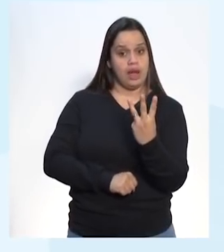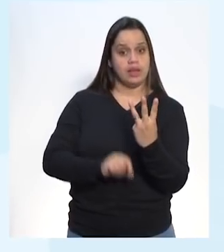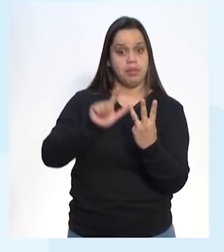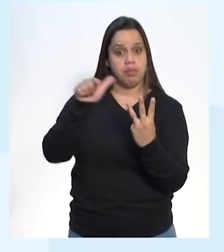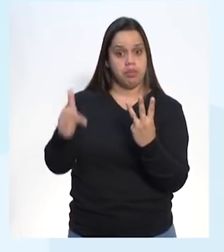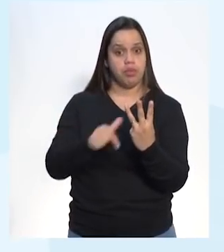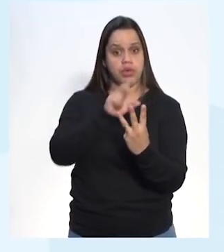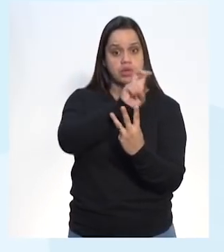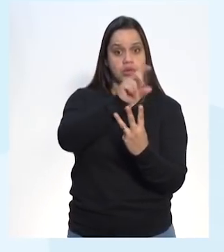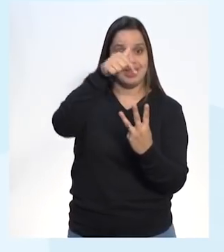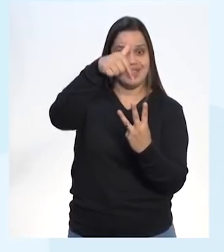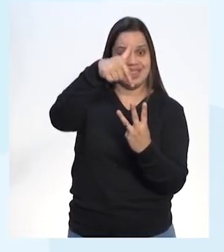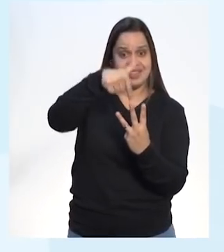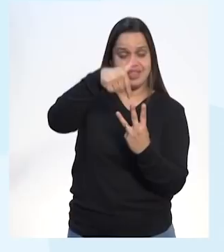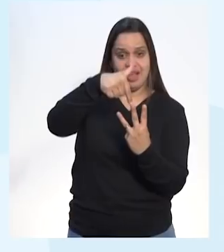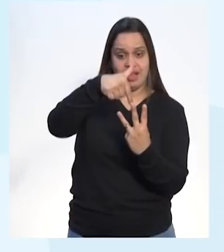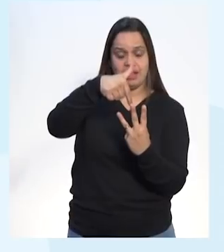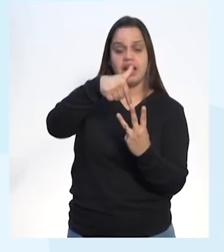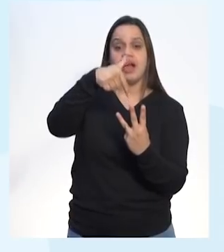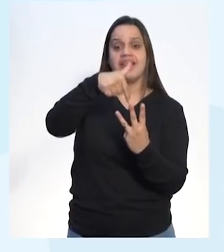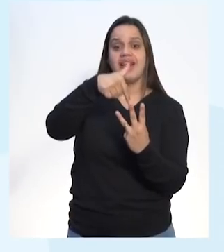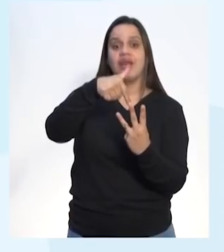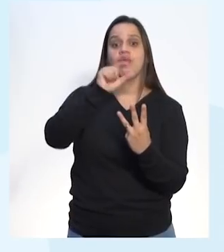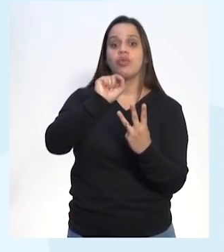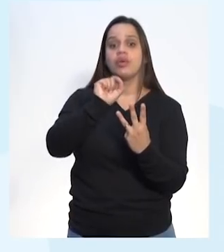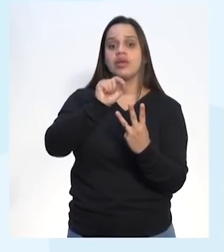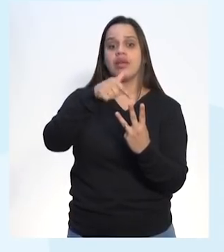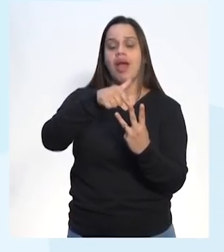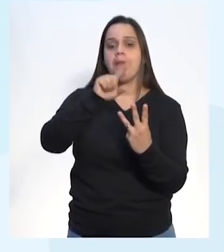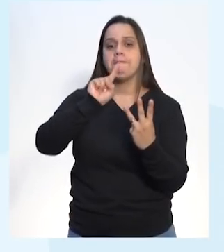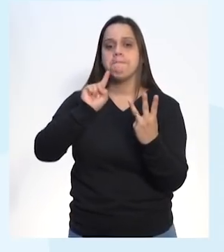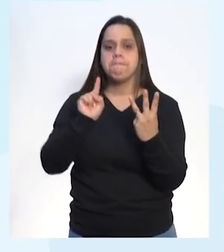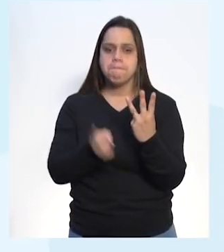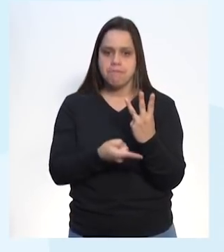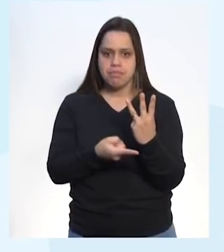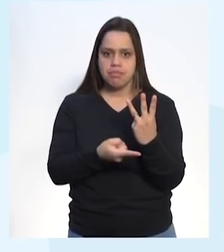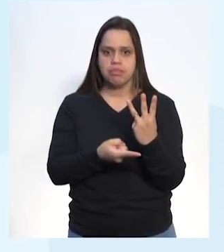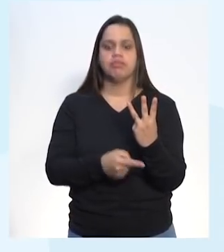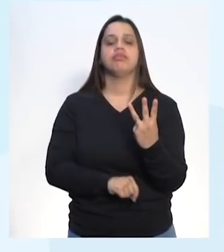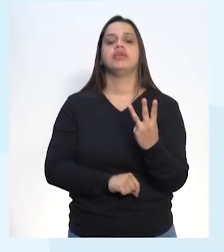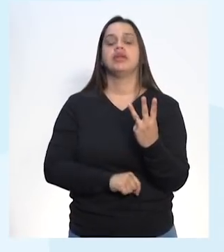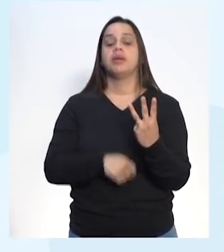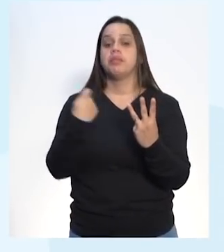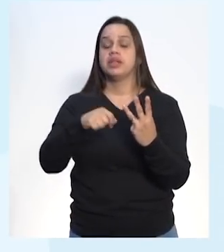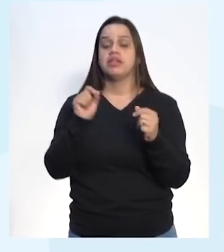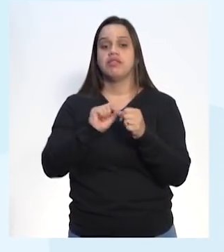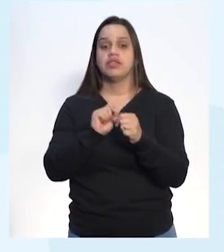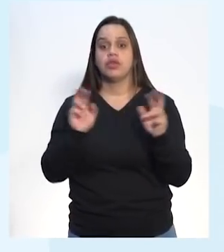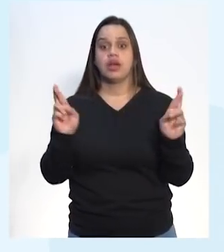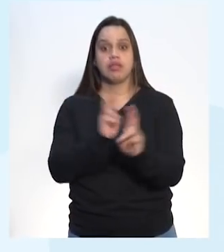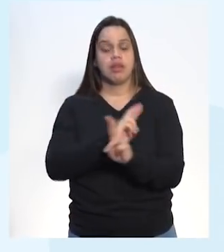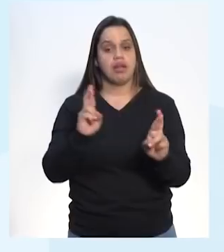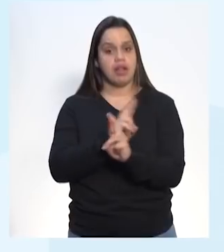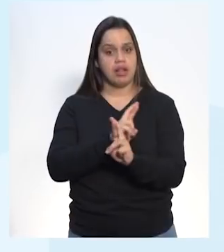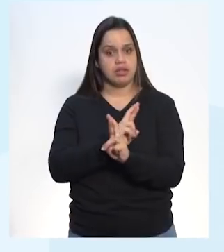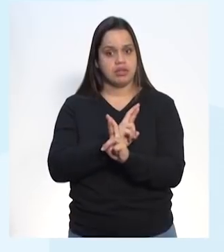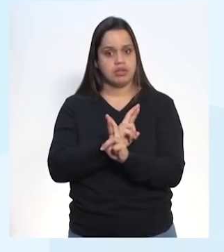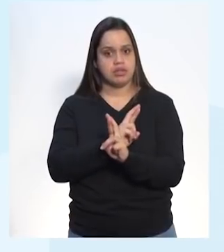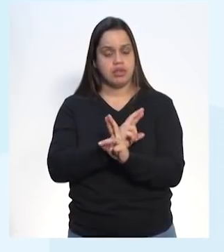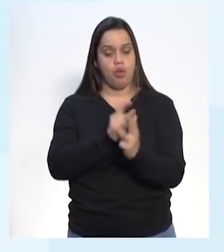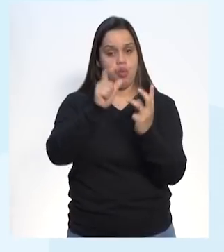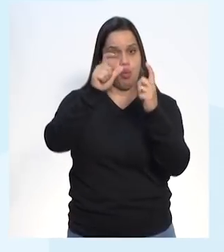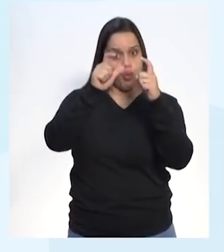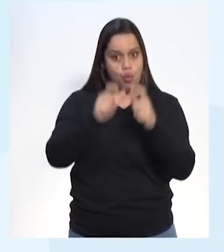é 70 mil. Sim. Mas a gente precisa saber fazer também essa relação entre a